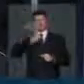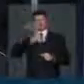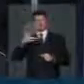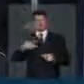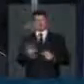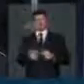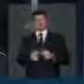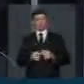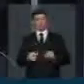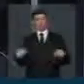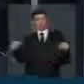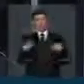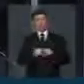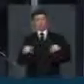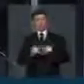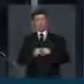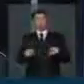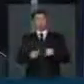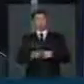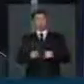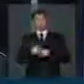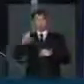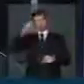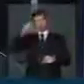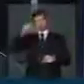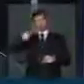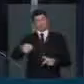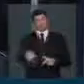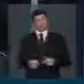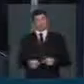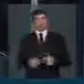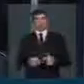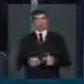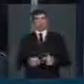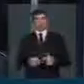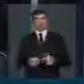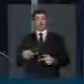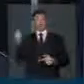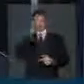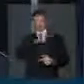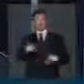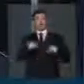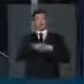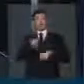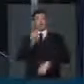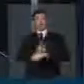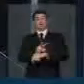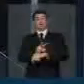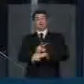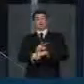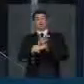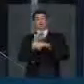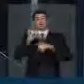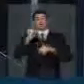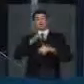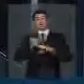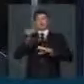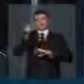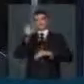Saúde também determinarem e conseguirem fiscalizar os aumentos